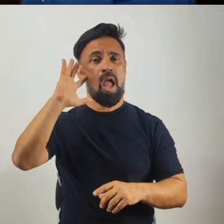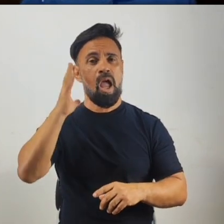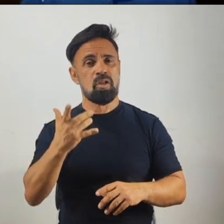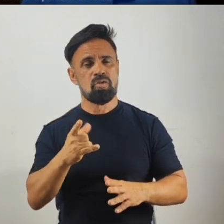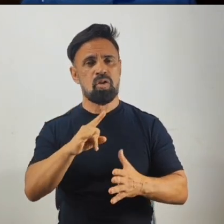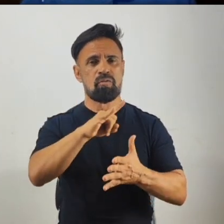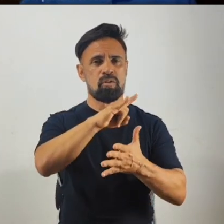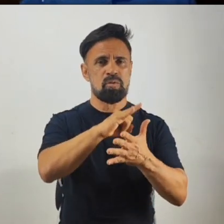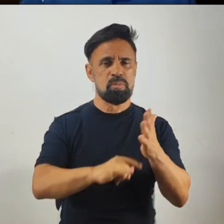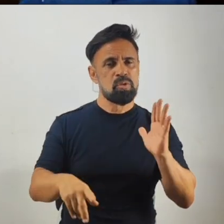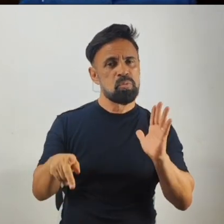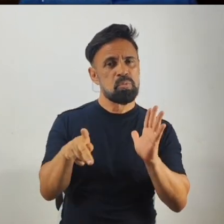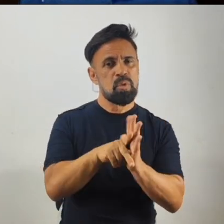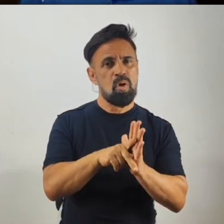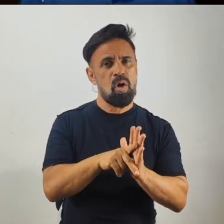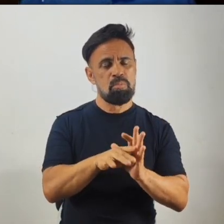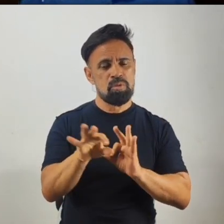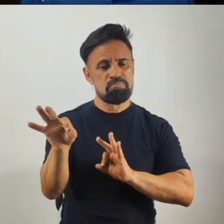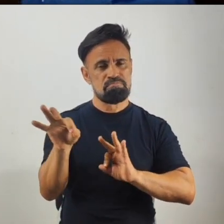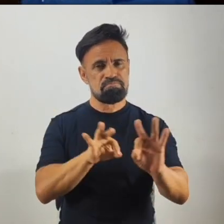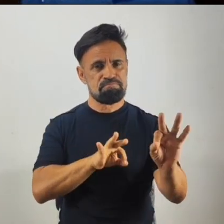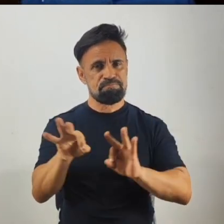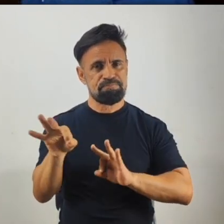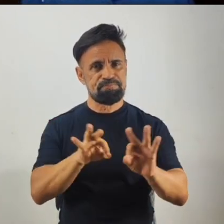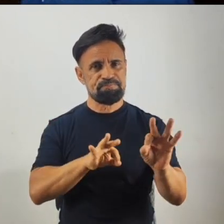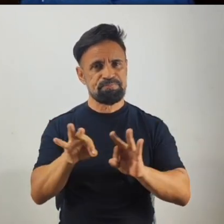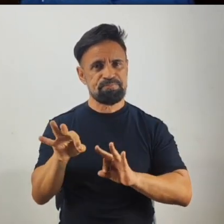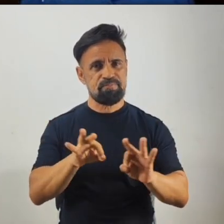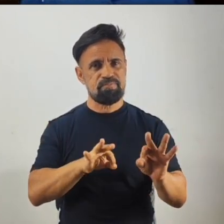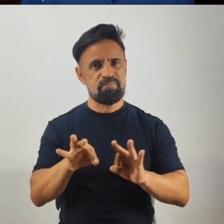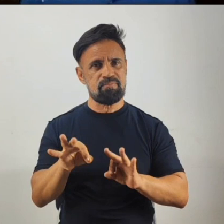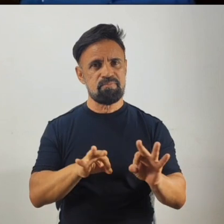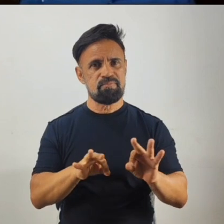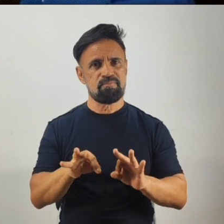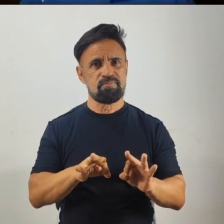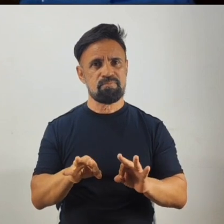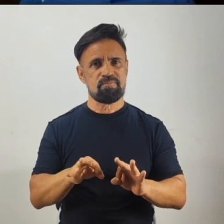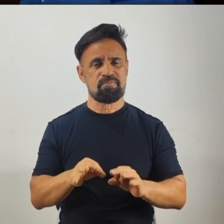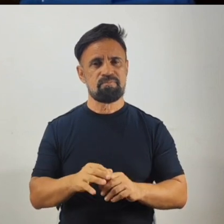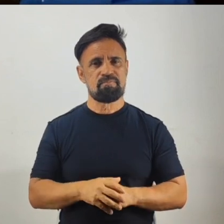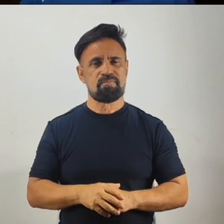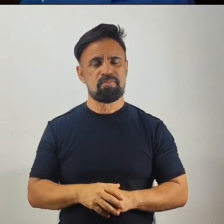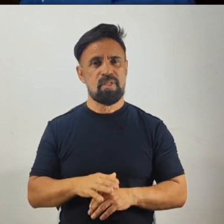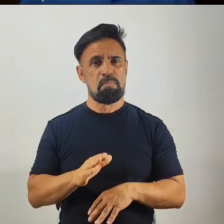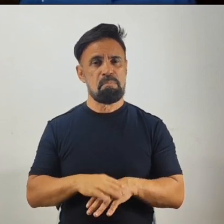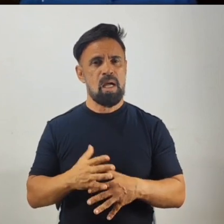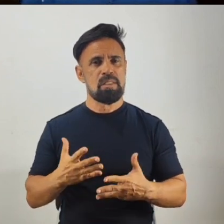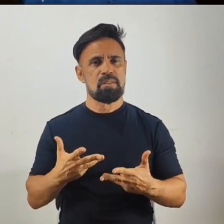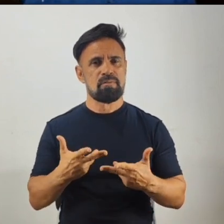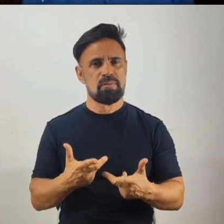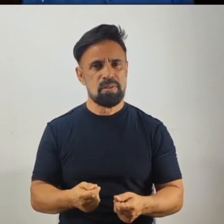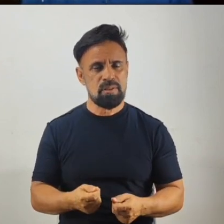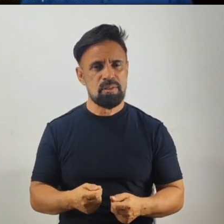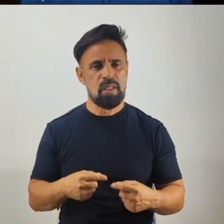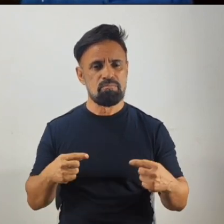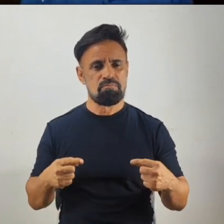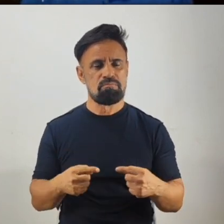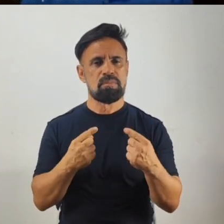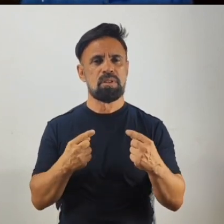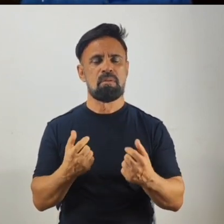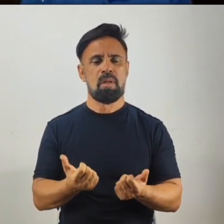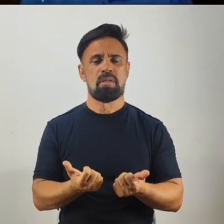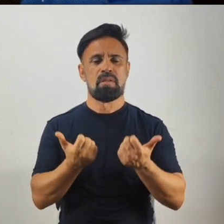que definem documentos específicos que vão traçar aquilo que é